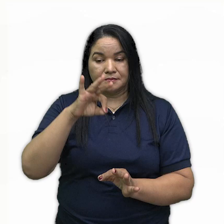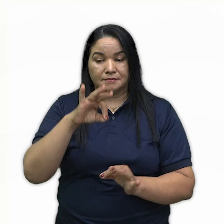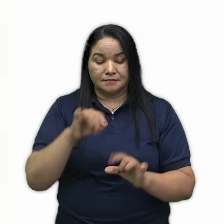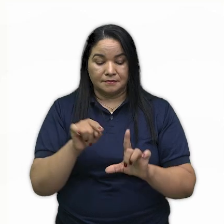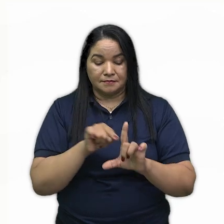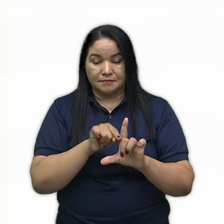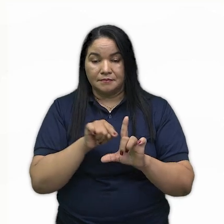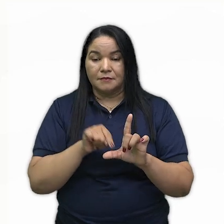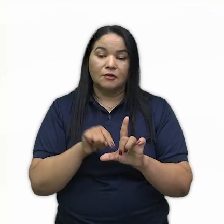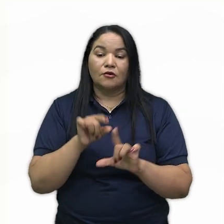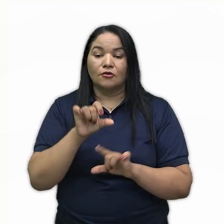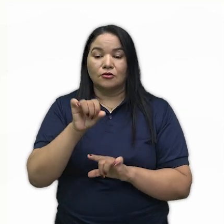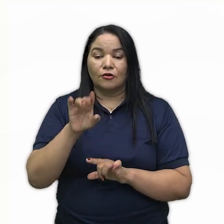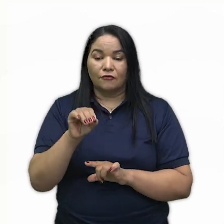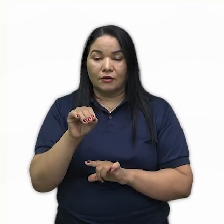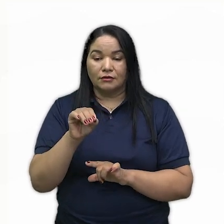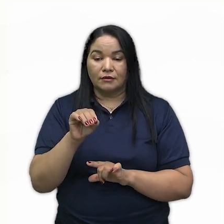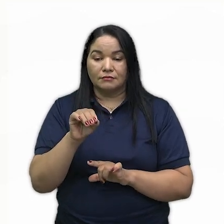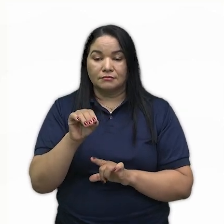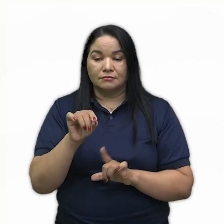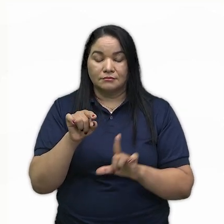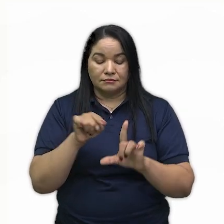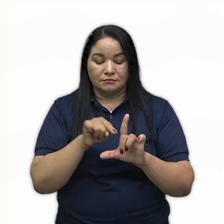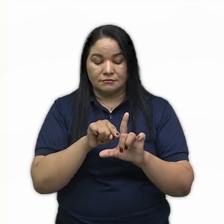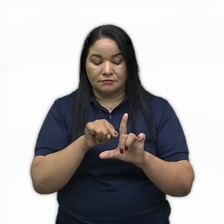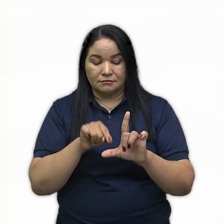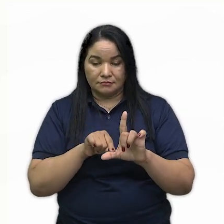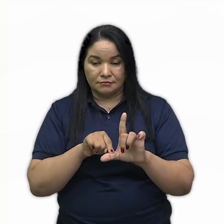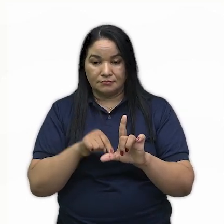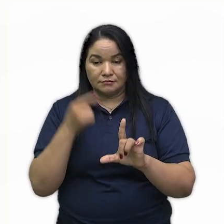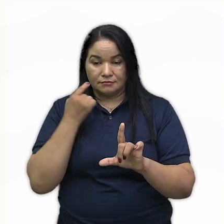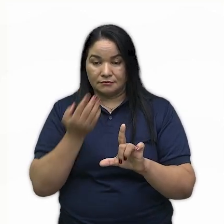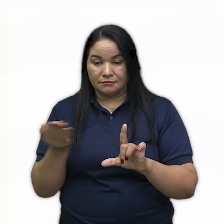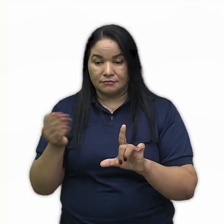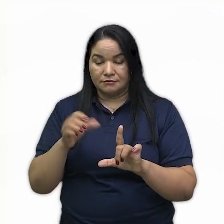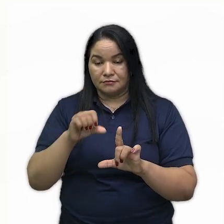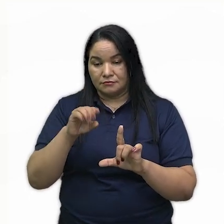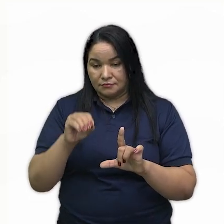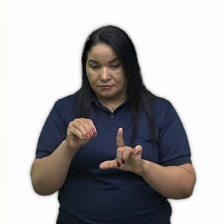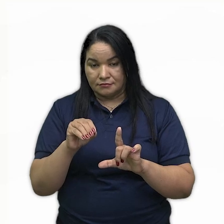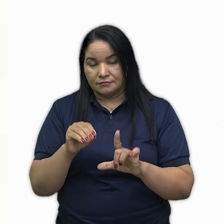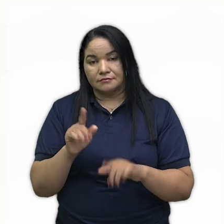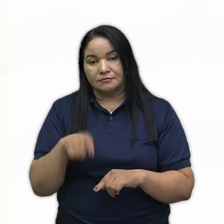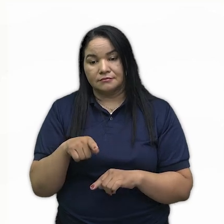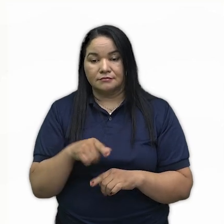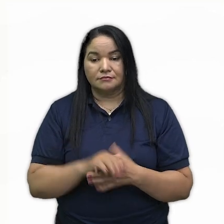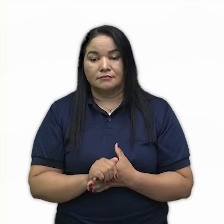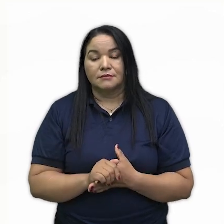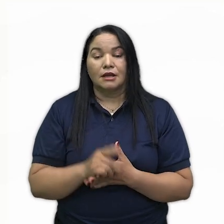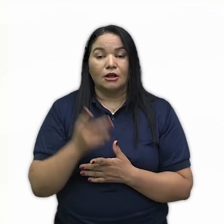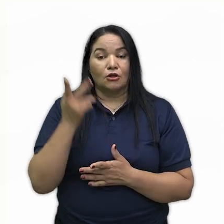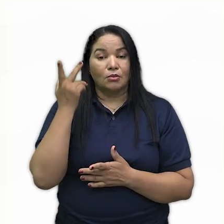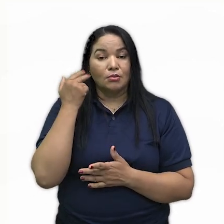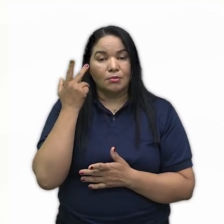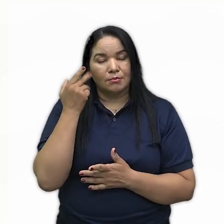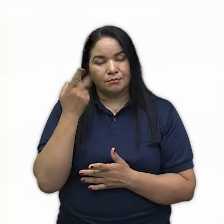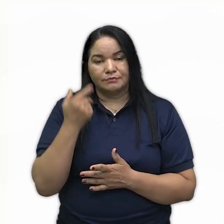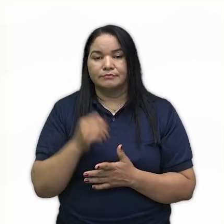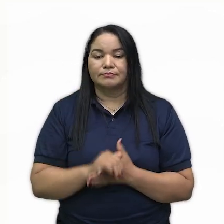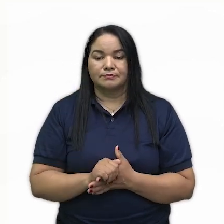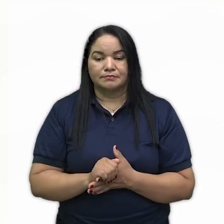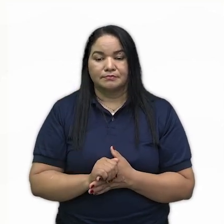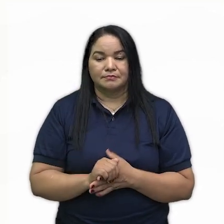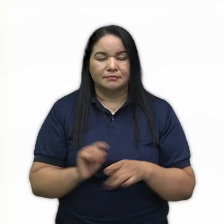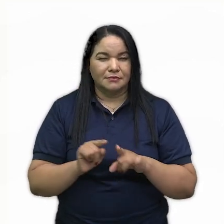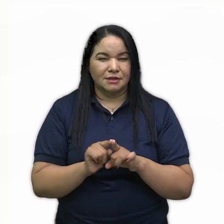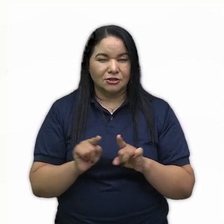de 90 graus. Tudo bem? É o tipo mais comum de cilindros, tá? A diferença